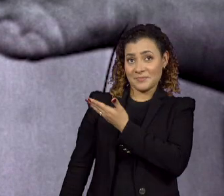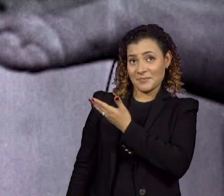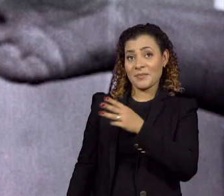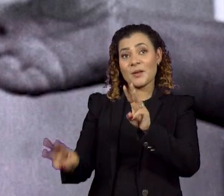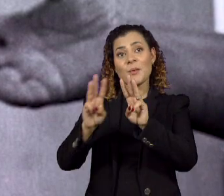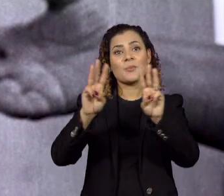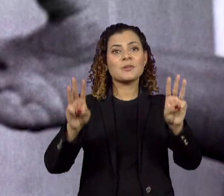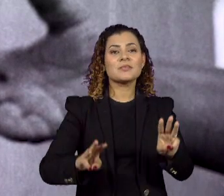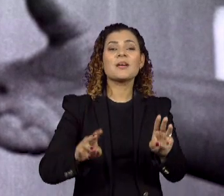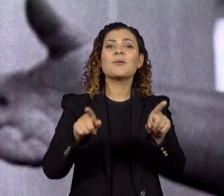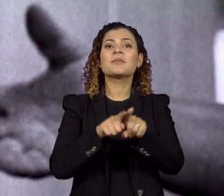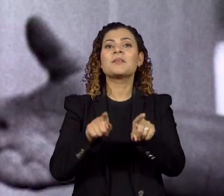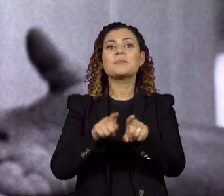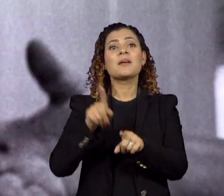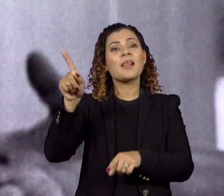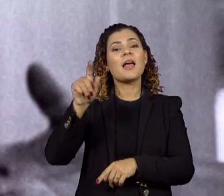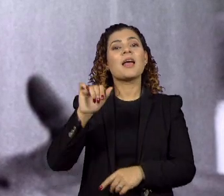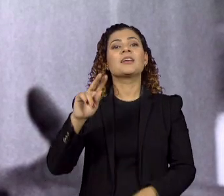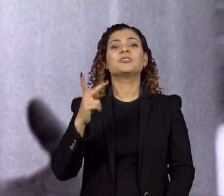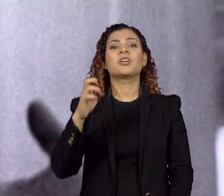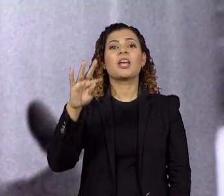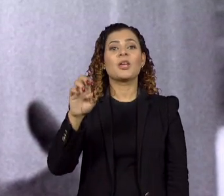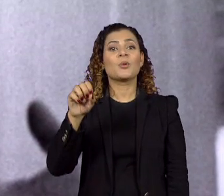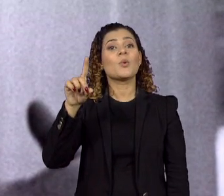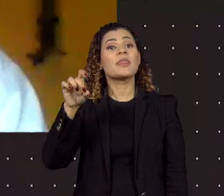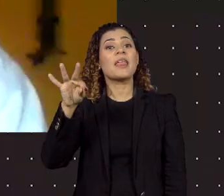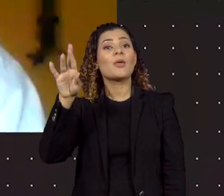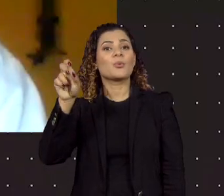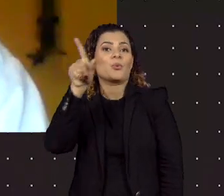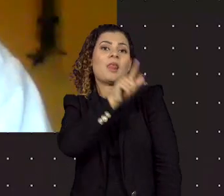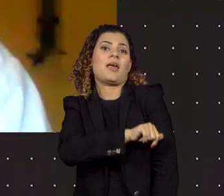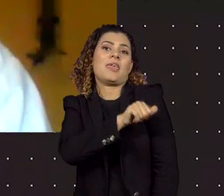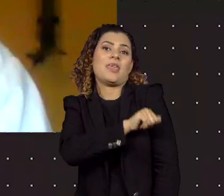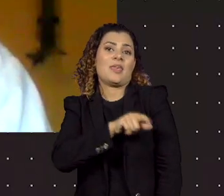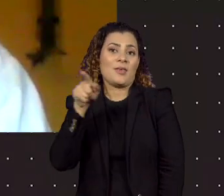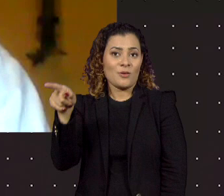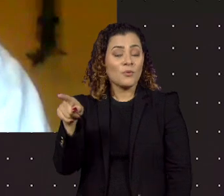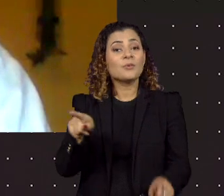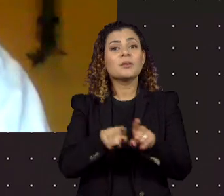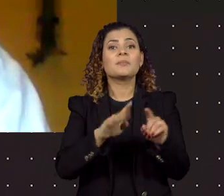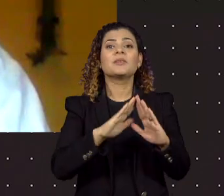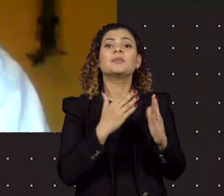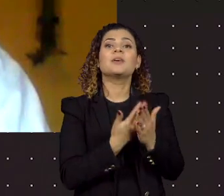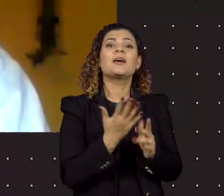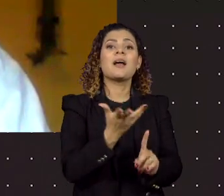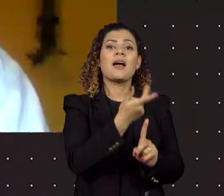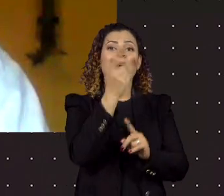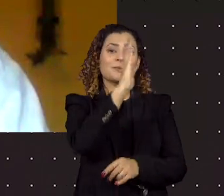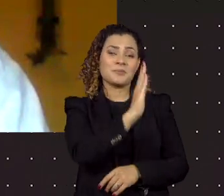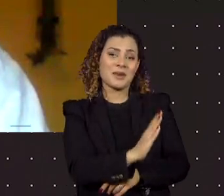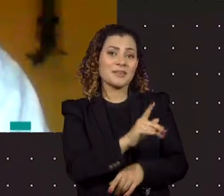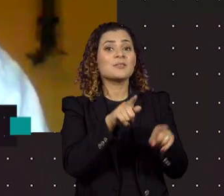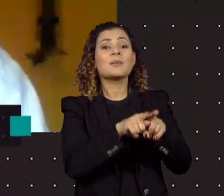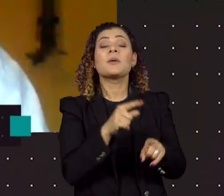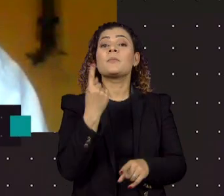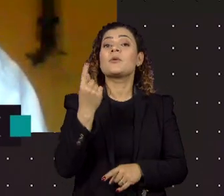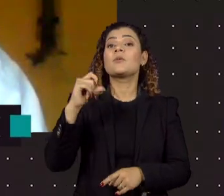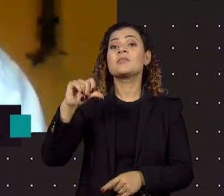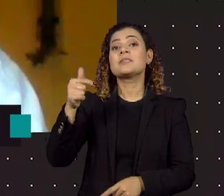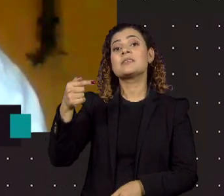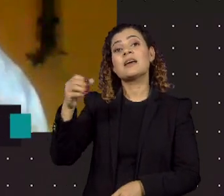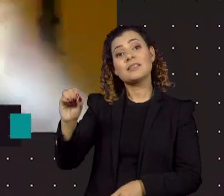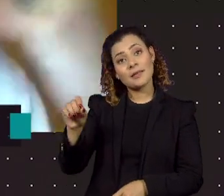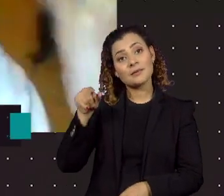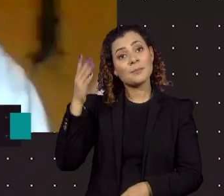do Inconsciente, no Engenho de Dentro, no Rio. Escolinha de Arte do Brasil, que nos anos 70